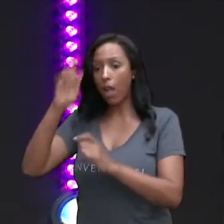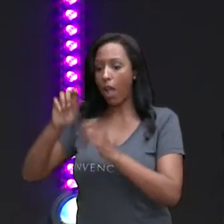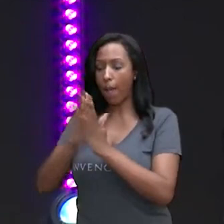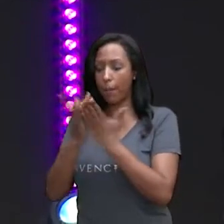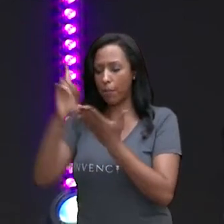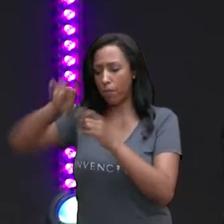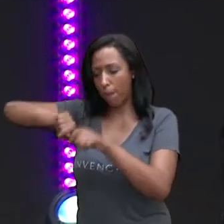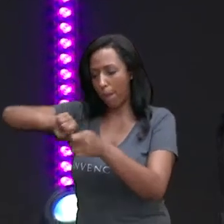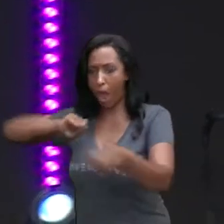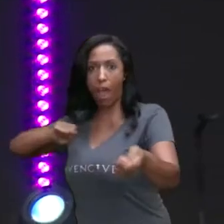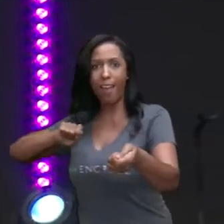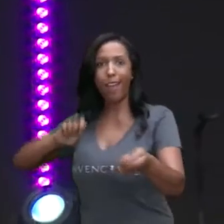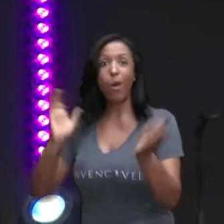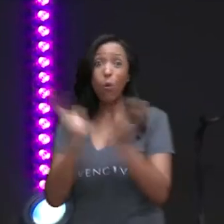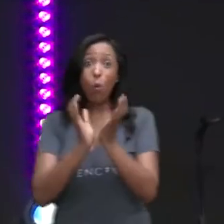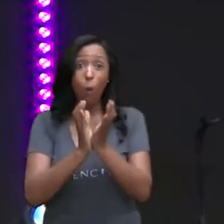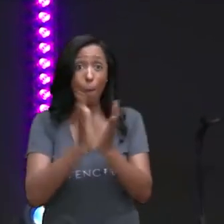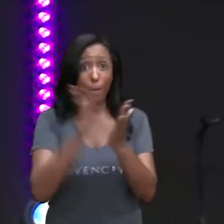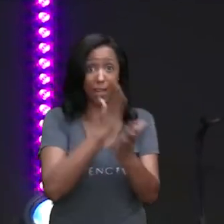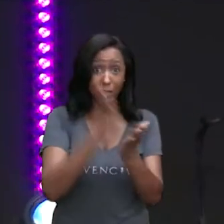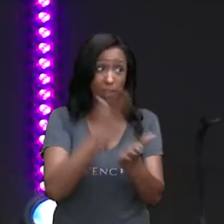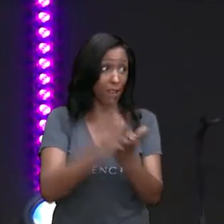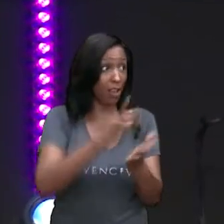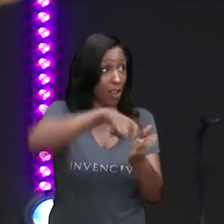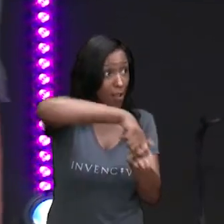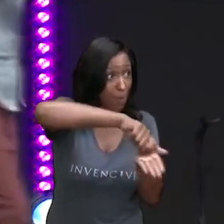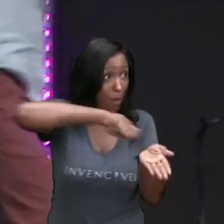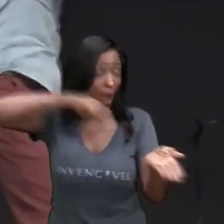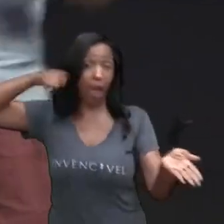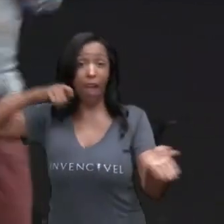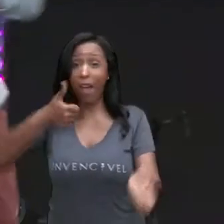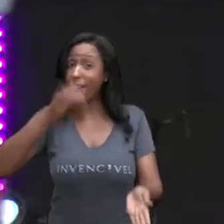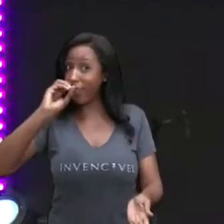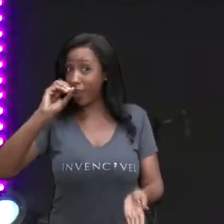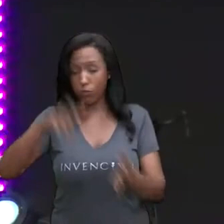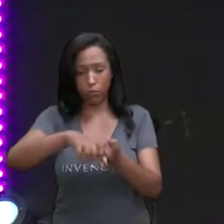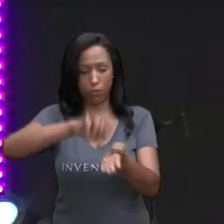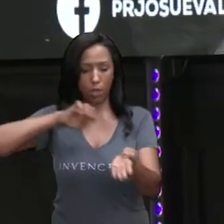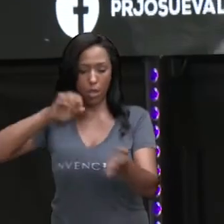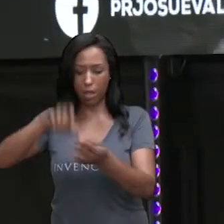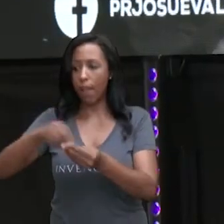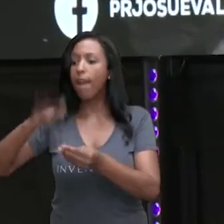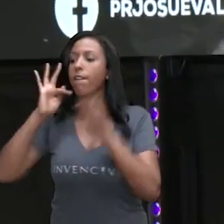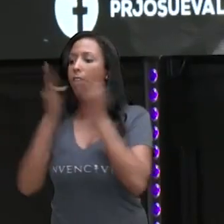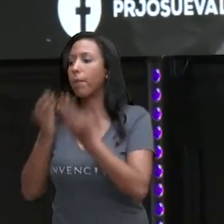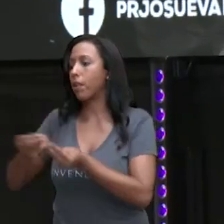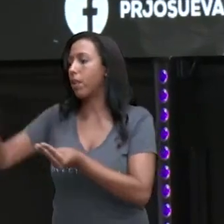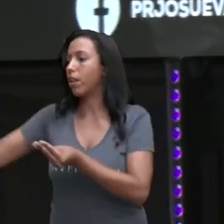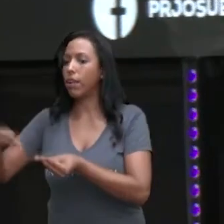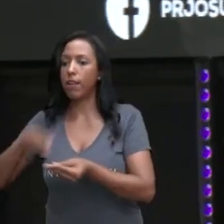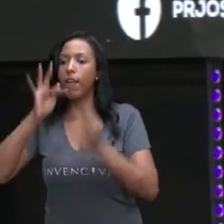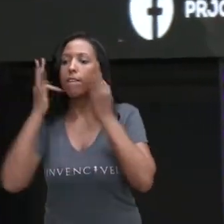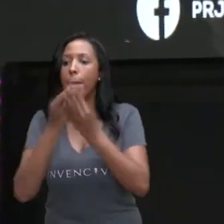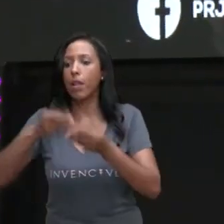grupo de páginas, arrancava assim, ó, 10 páginas, dava para uma família, mais 10 páginas para outra família, mais